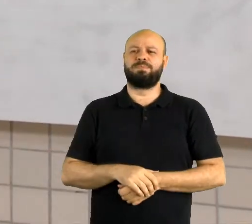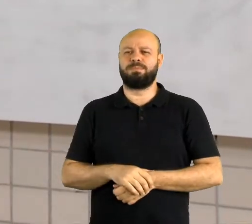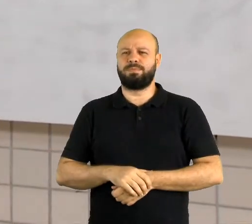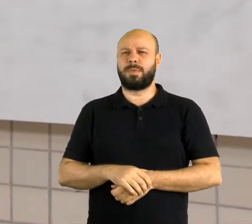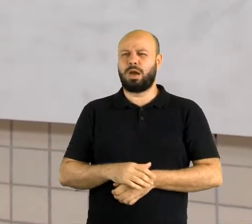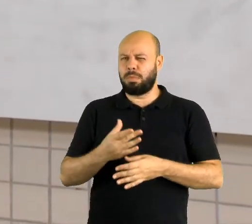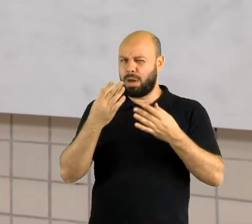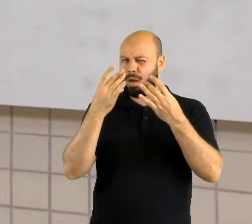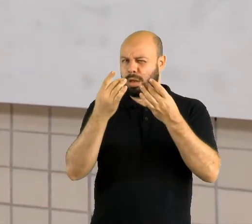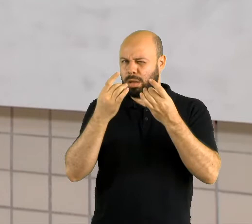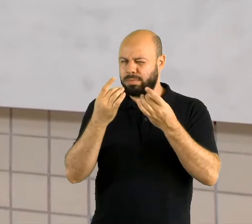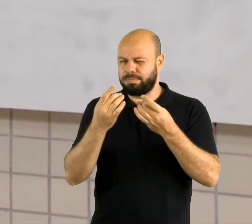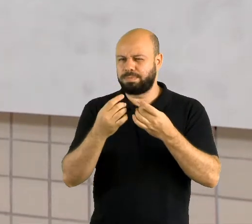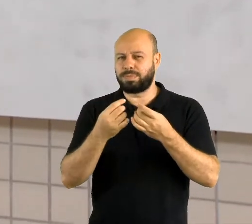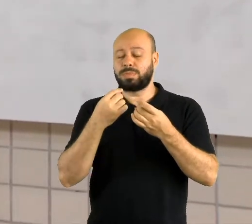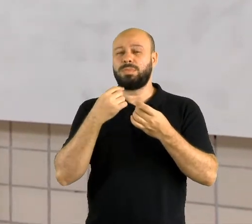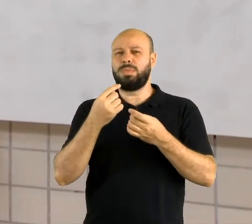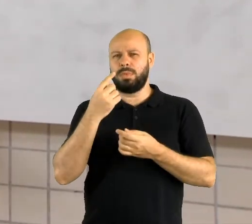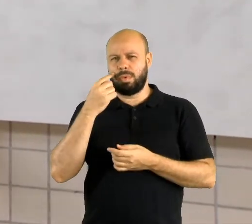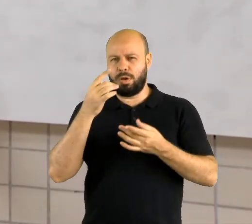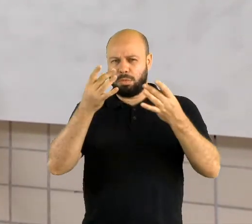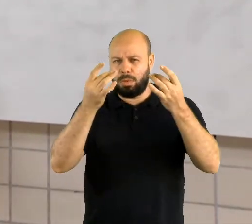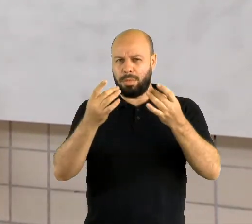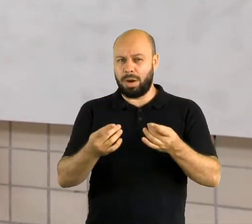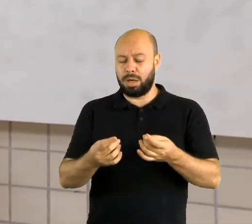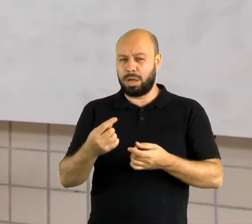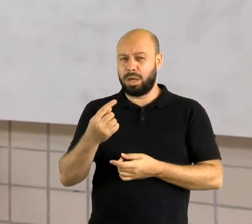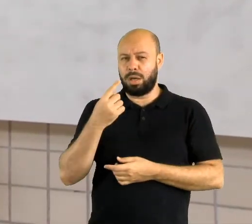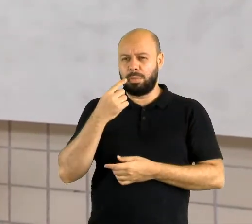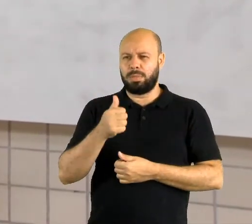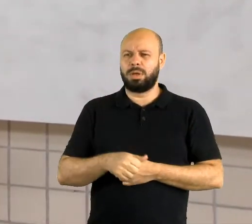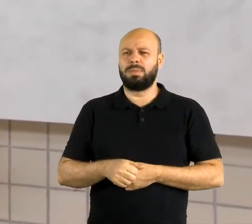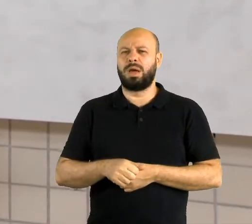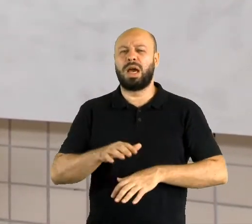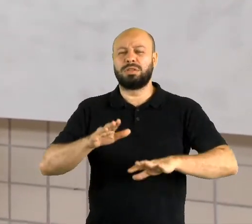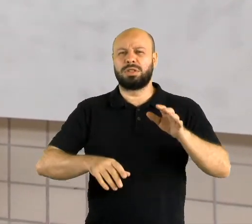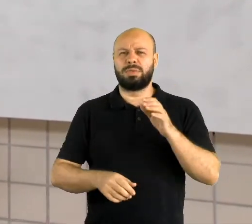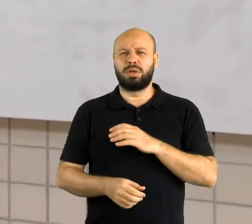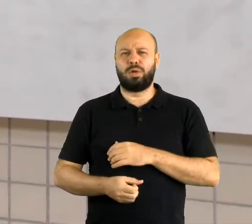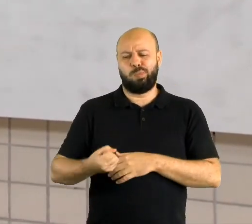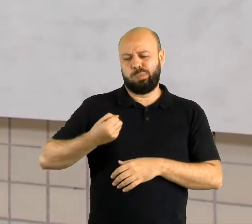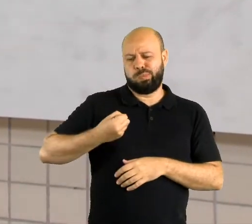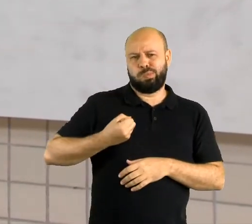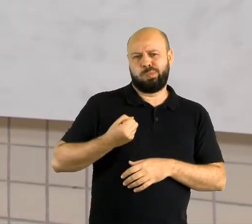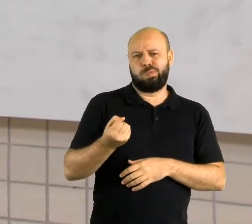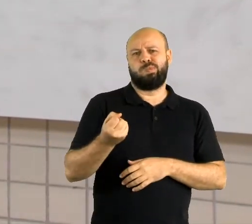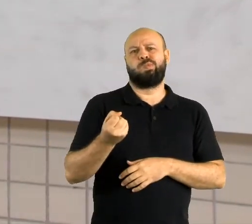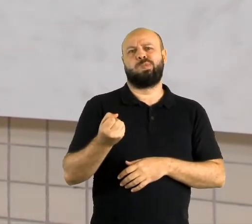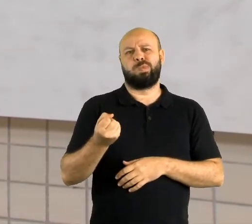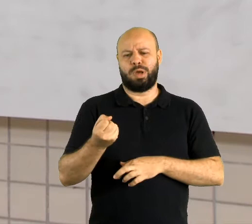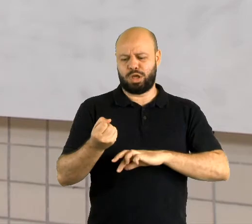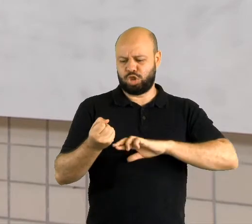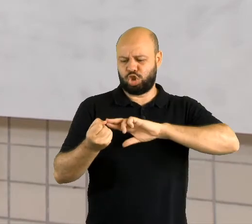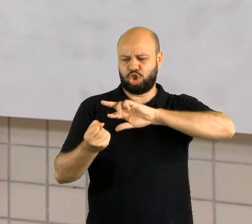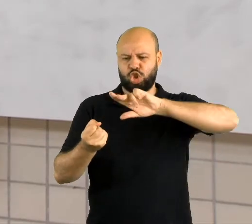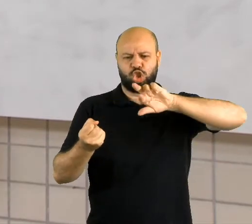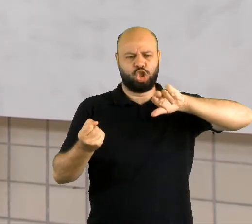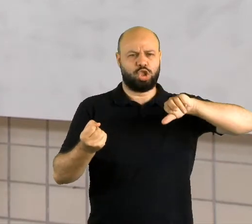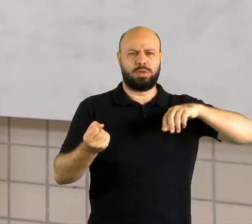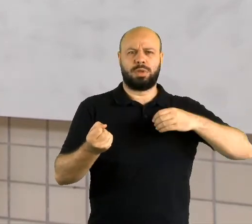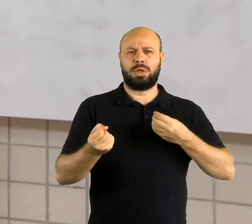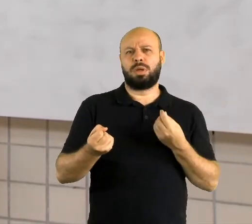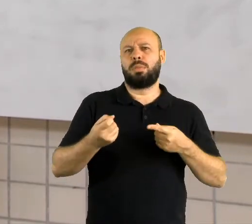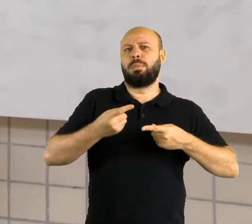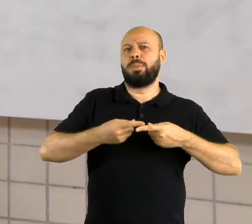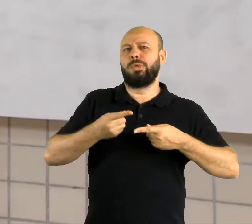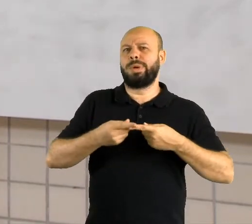aqui interessante que eu queria chamar para vocês, é que às vezes vocês podem ver alguns números um pouquinho diferentes, porque